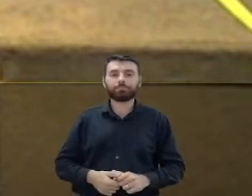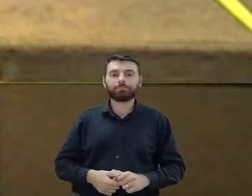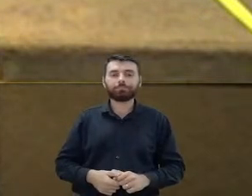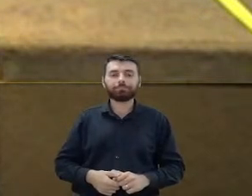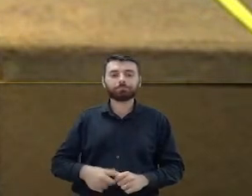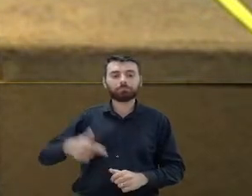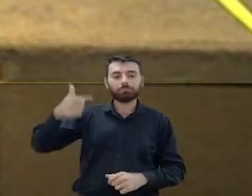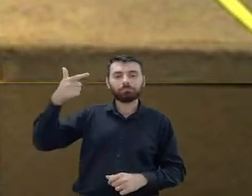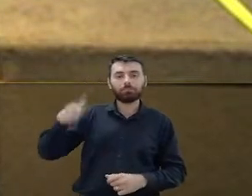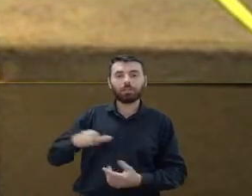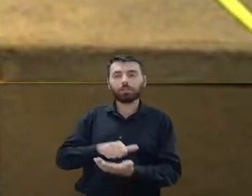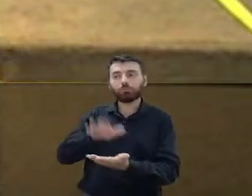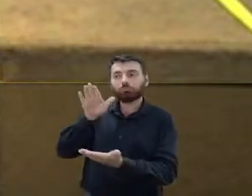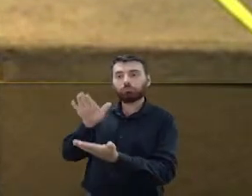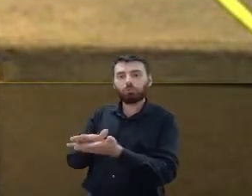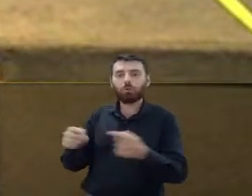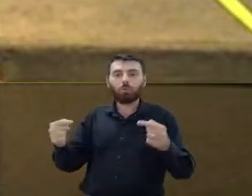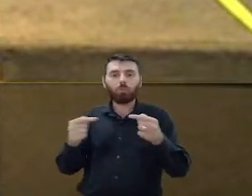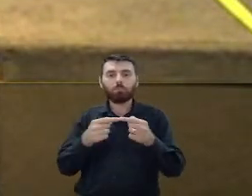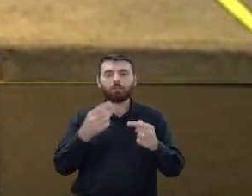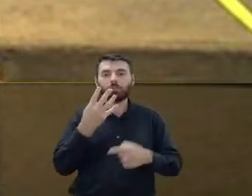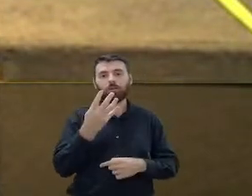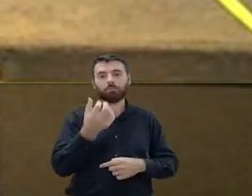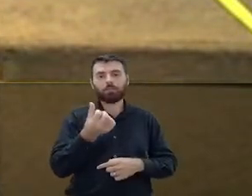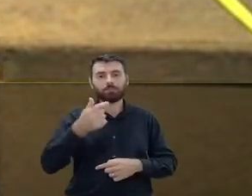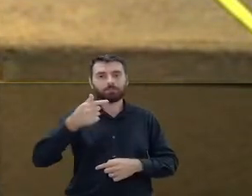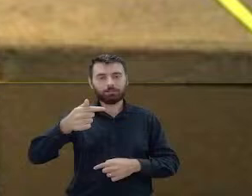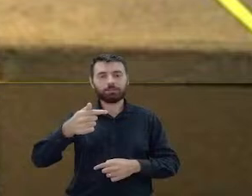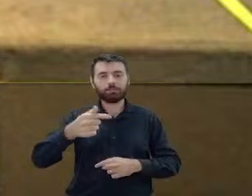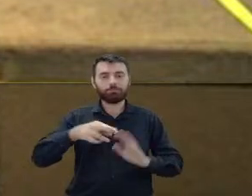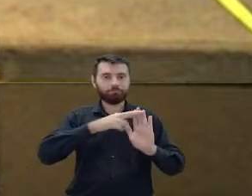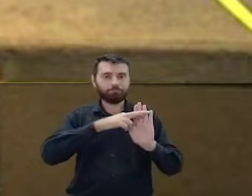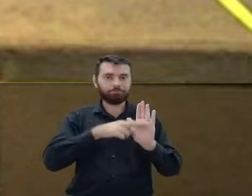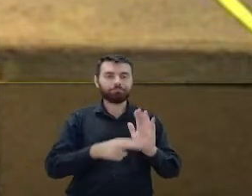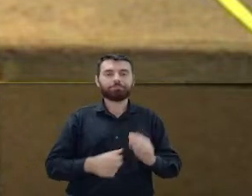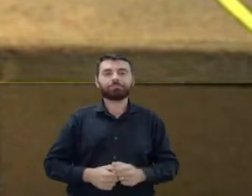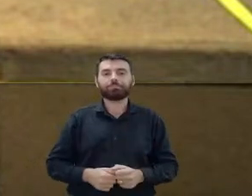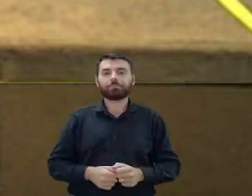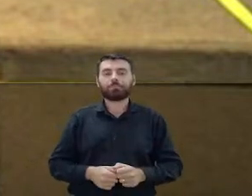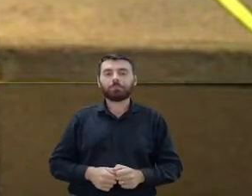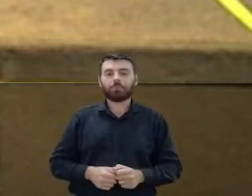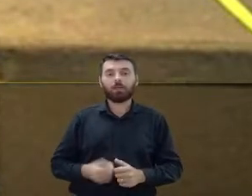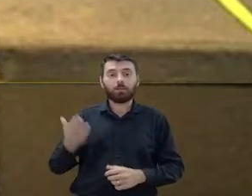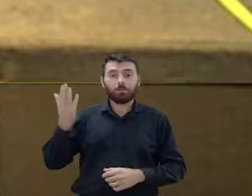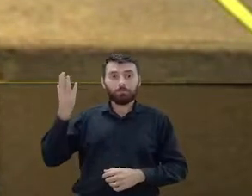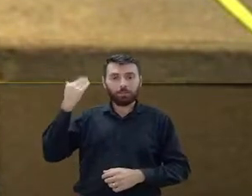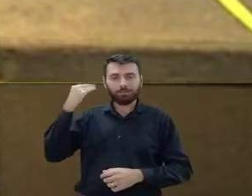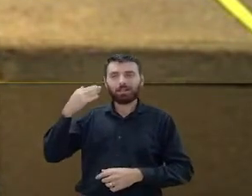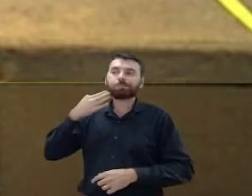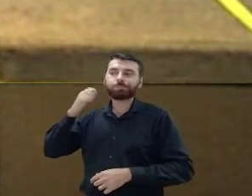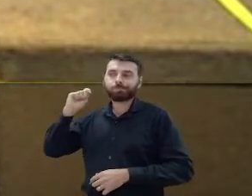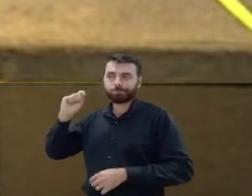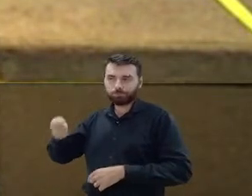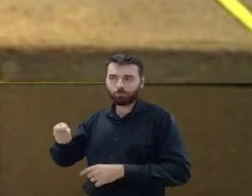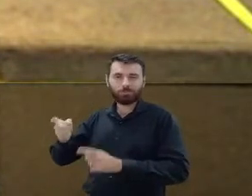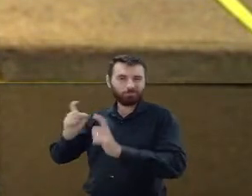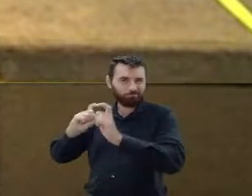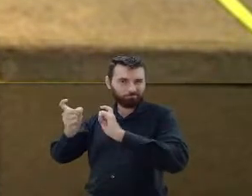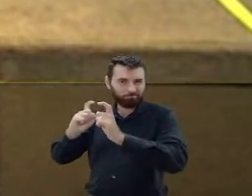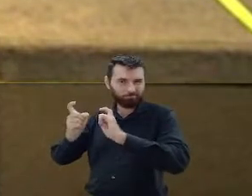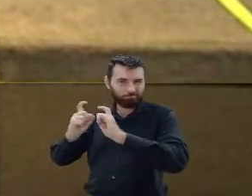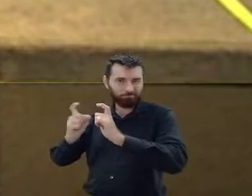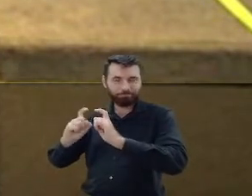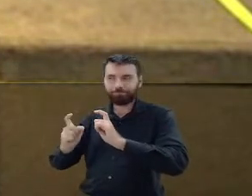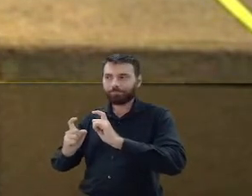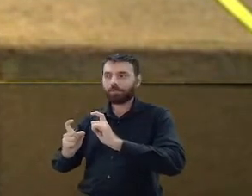do 467. Durante a instrução processual, de forma breve, sucinta, na